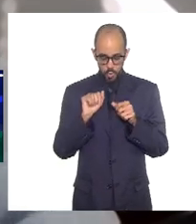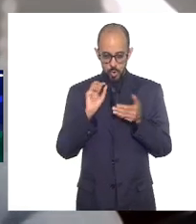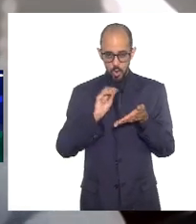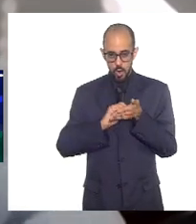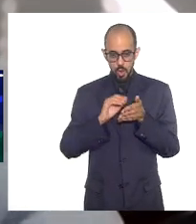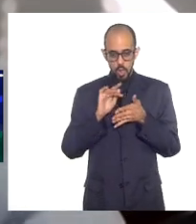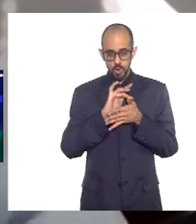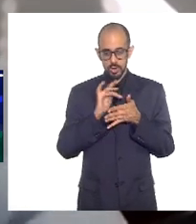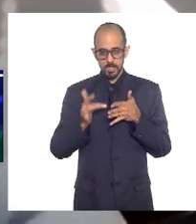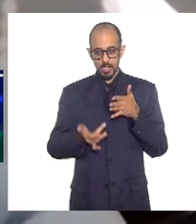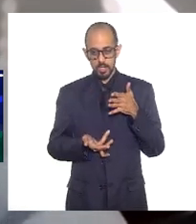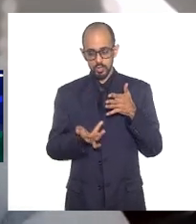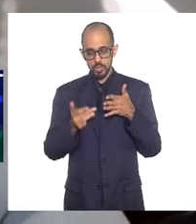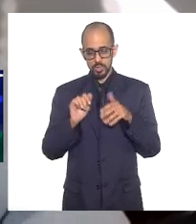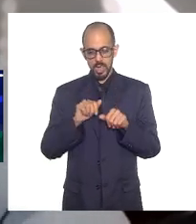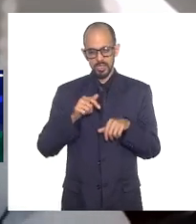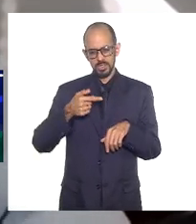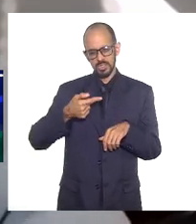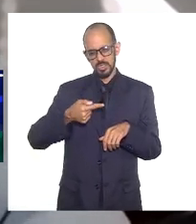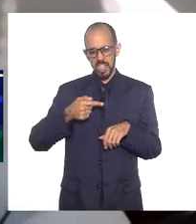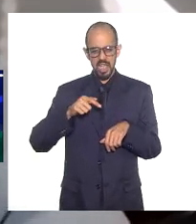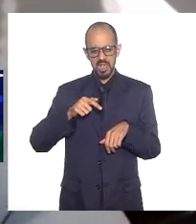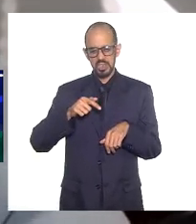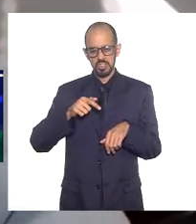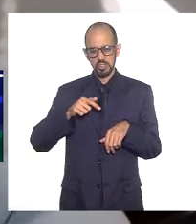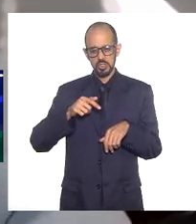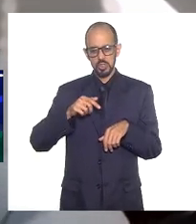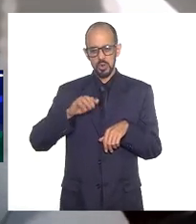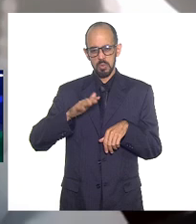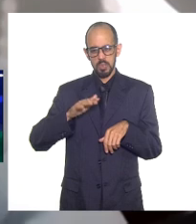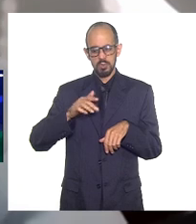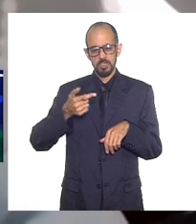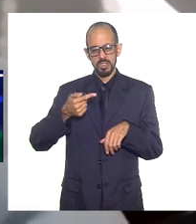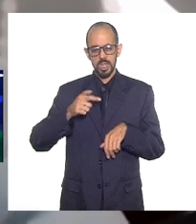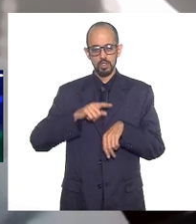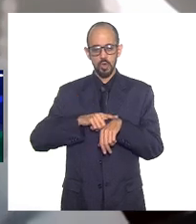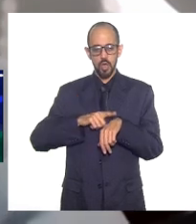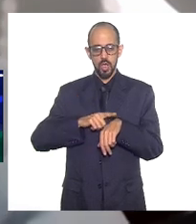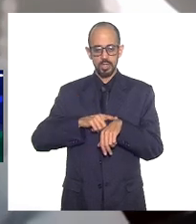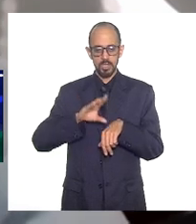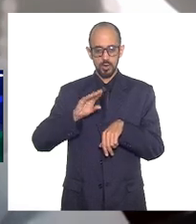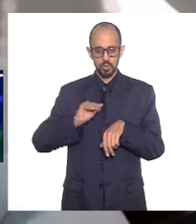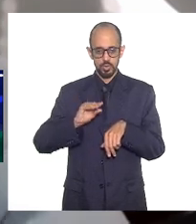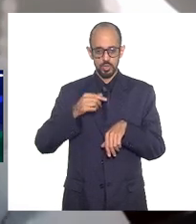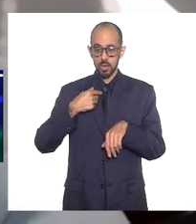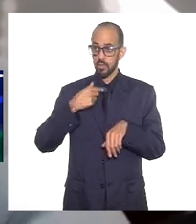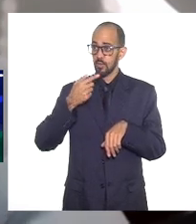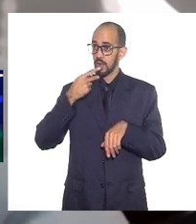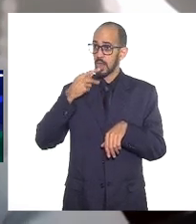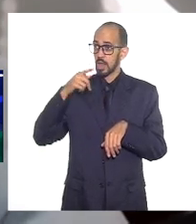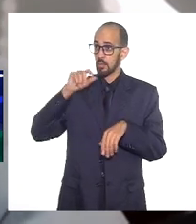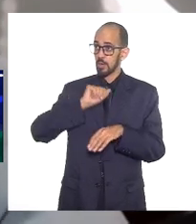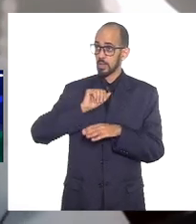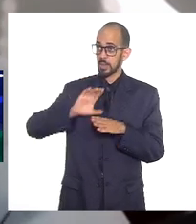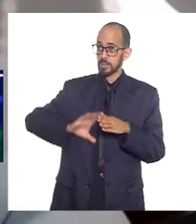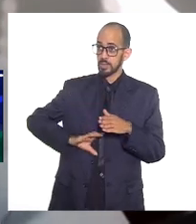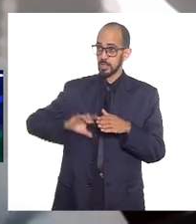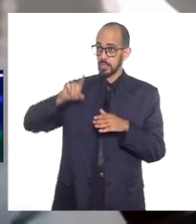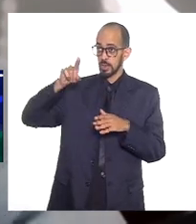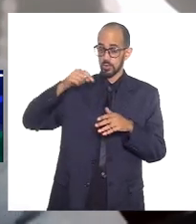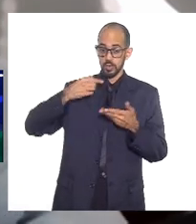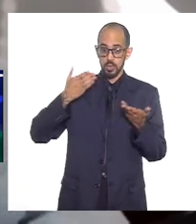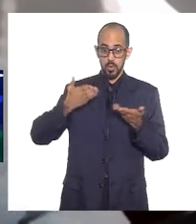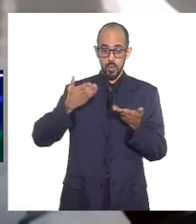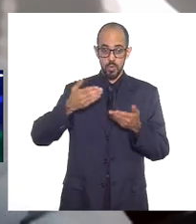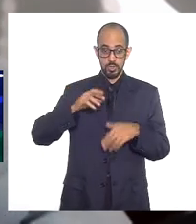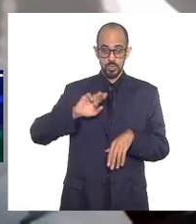partir de 7 horas, 7:30 da noite. E eu disse para o deputado André Siliano, durante a ordem do dia, que, embora hoje